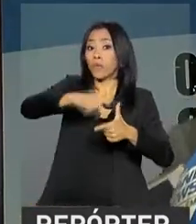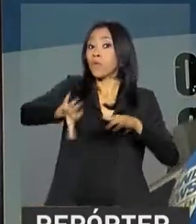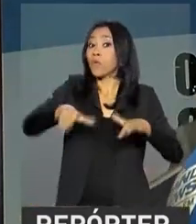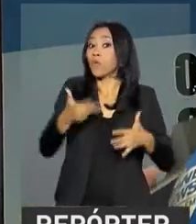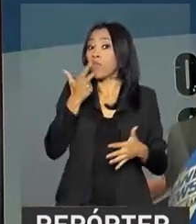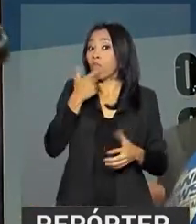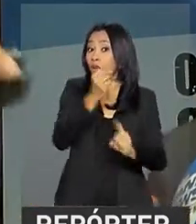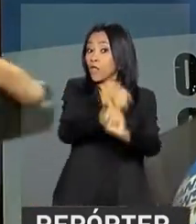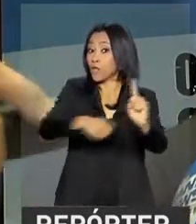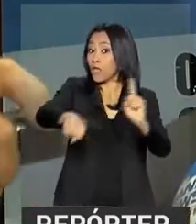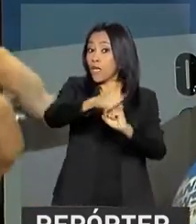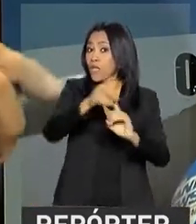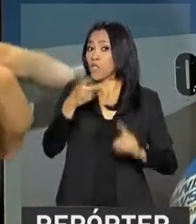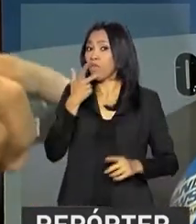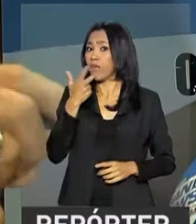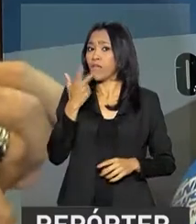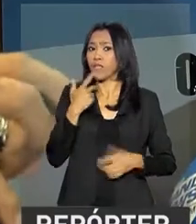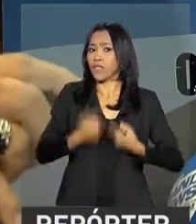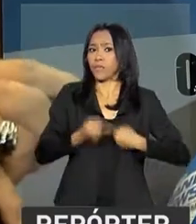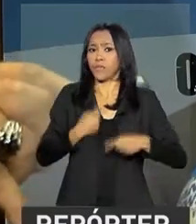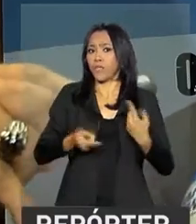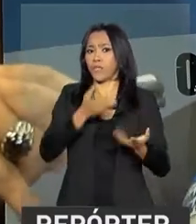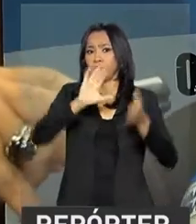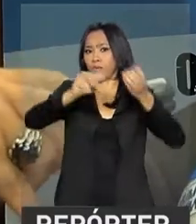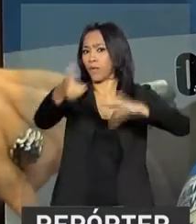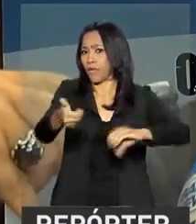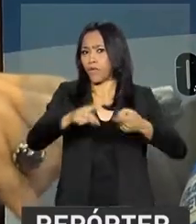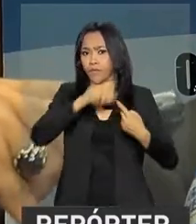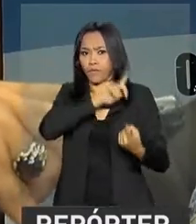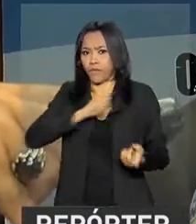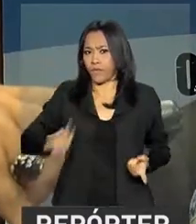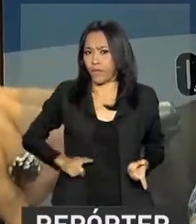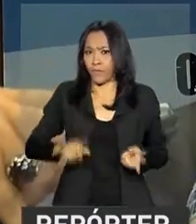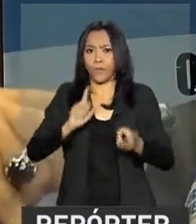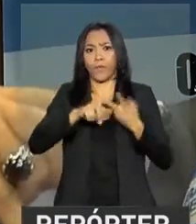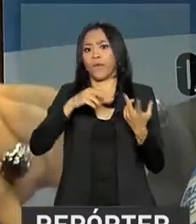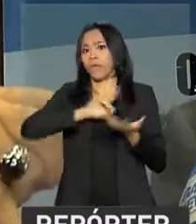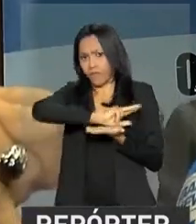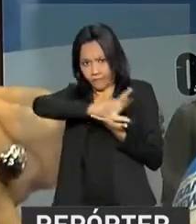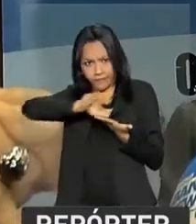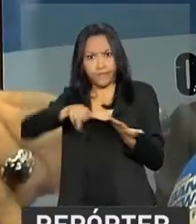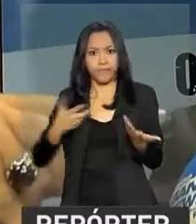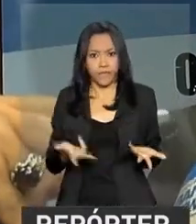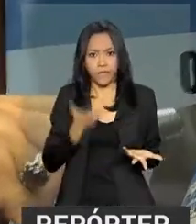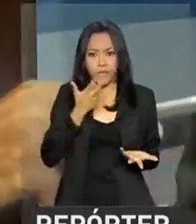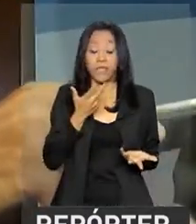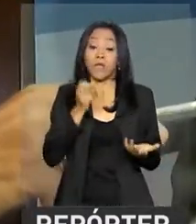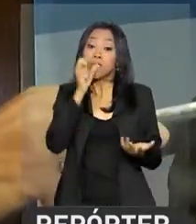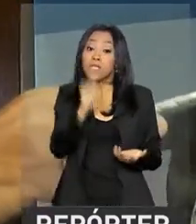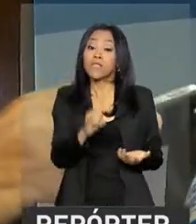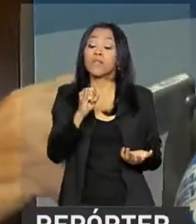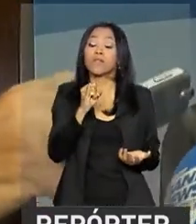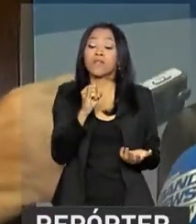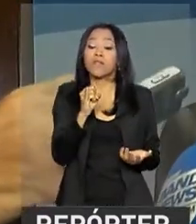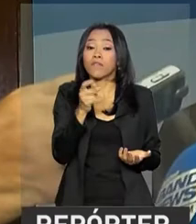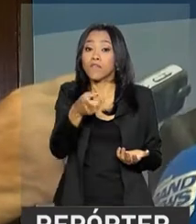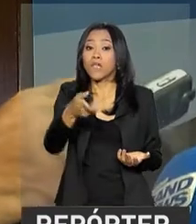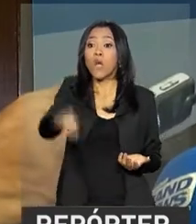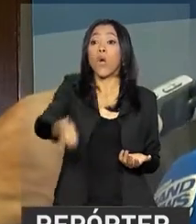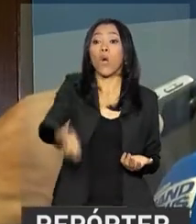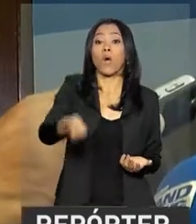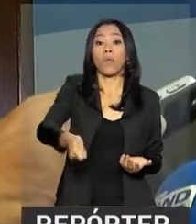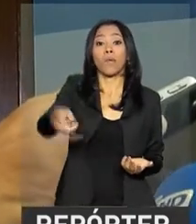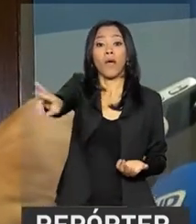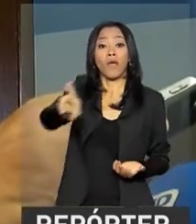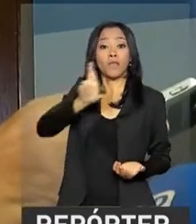sociedade estou falando da política do congresso dos políticos governadores do presidente e tudo mais agora se você cobra por exemplo uma resposta que está